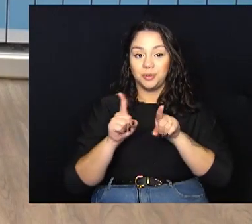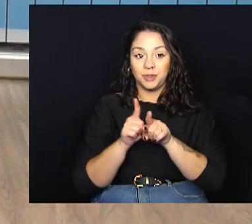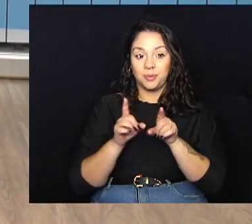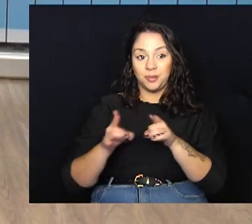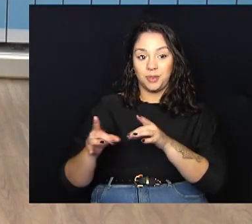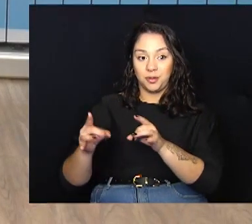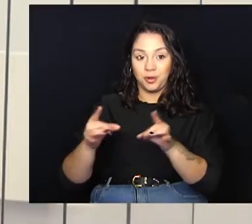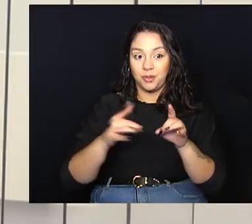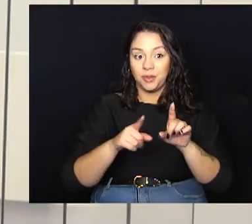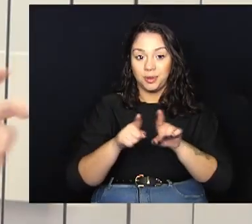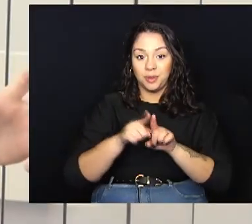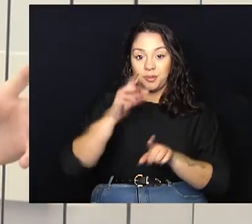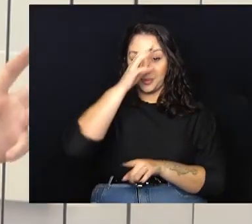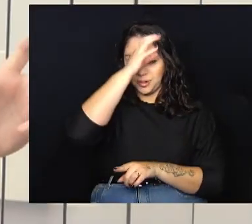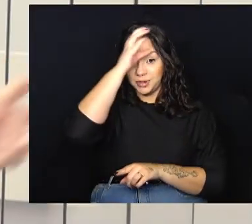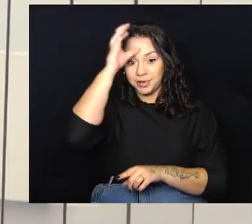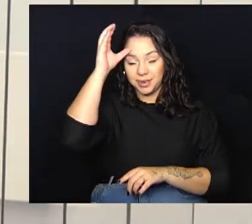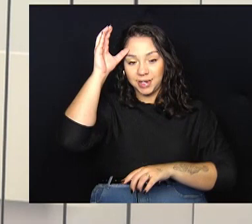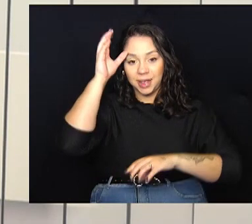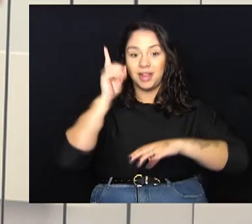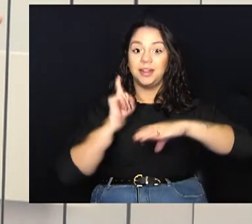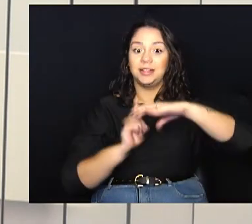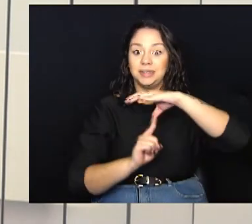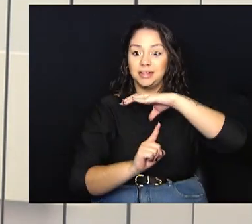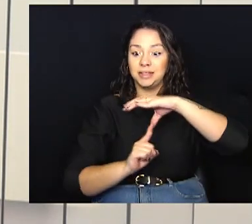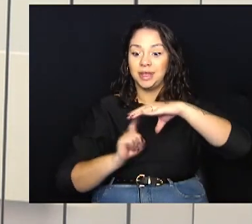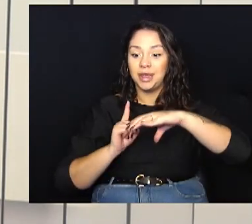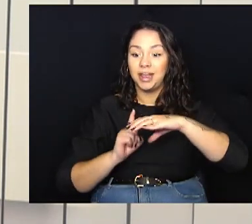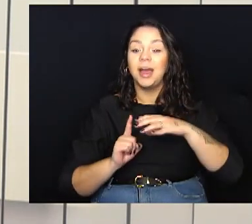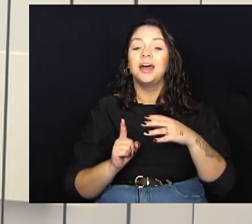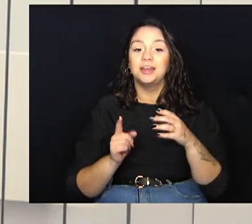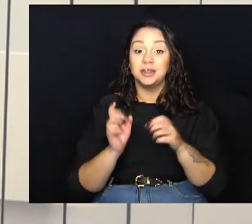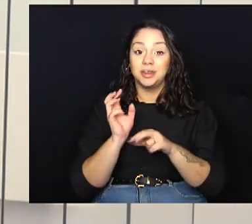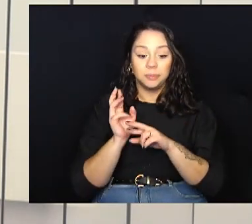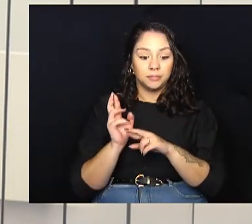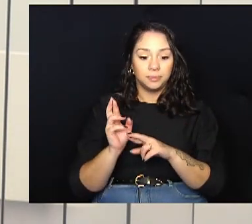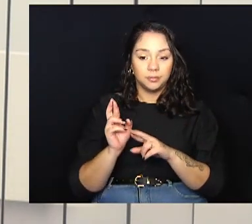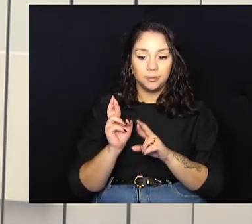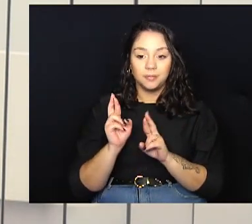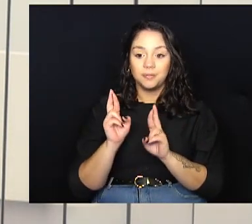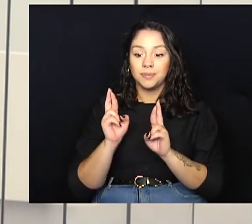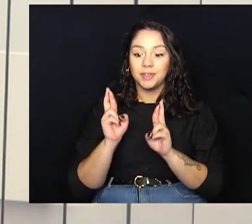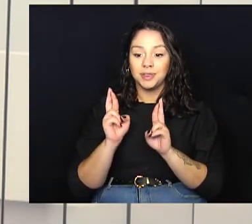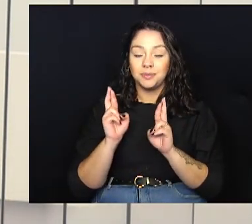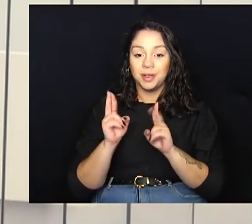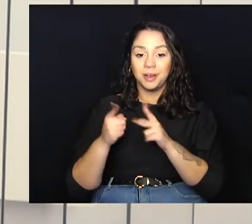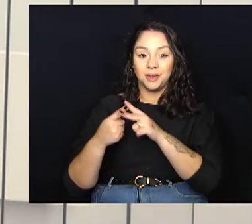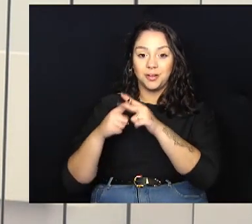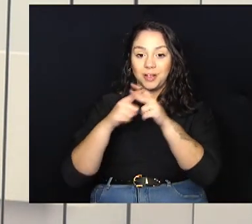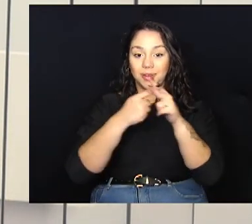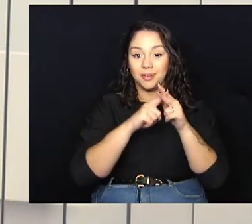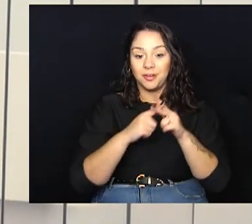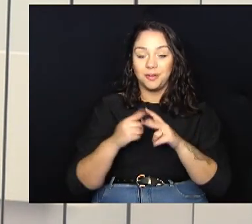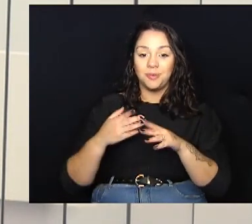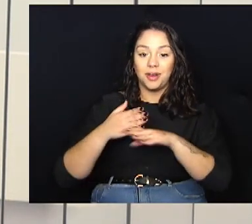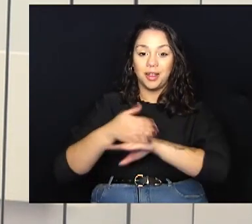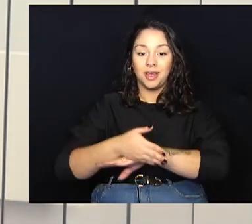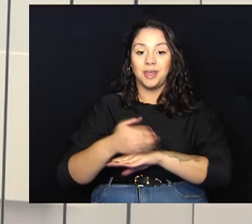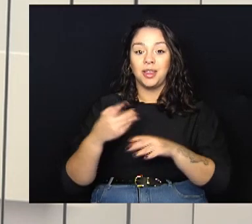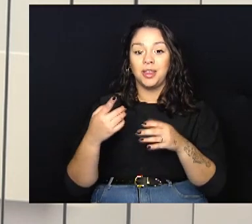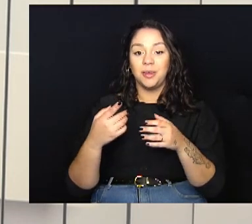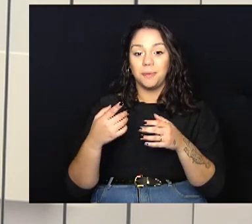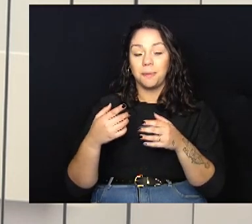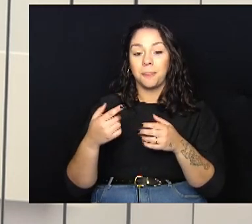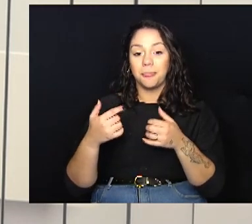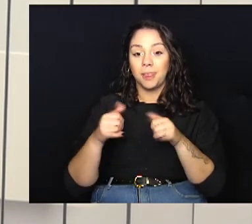os clientes né aguardando então toda essa reforma para poder se frequentar o mercado municipal que é